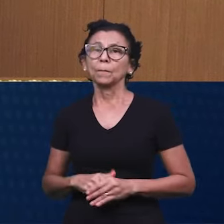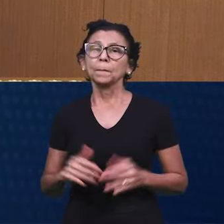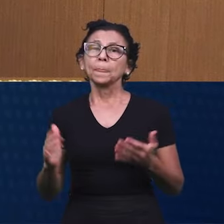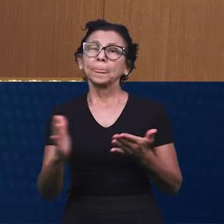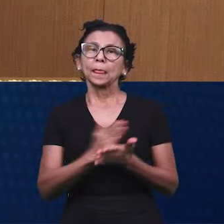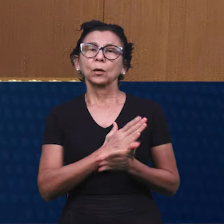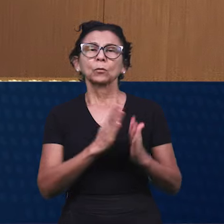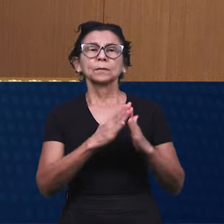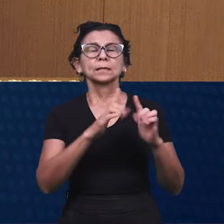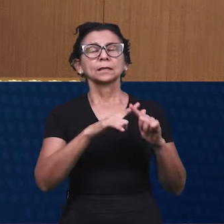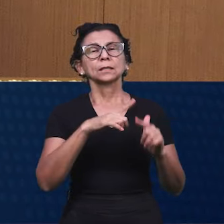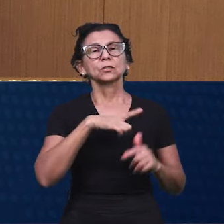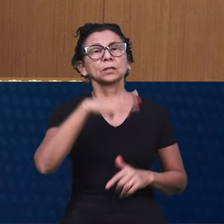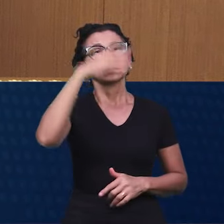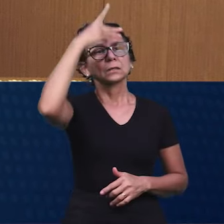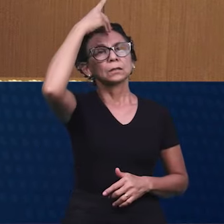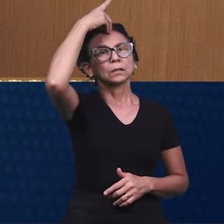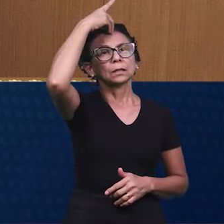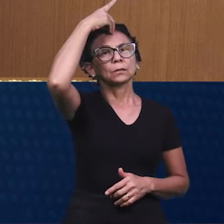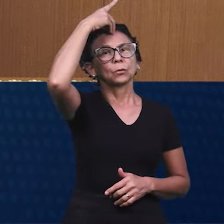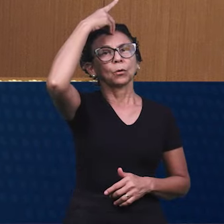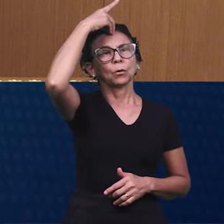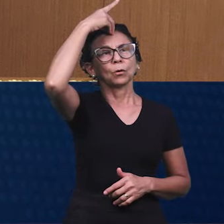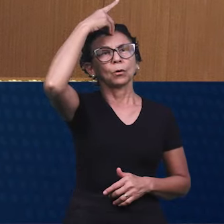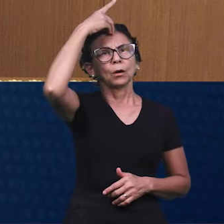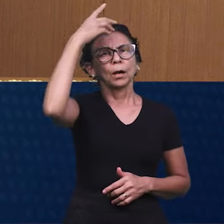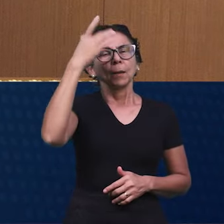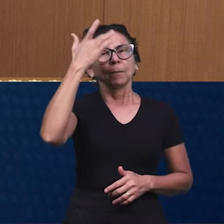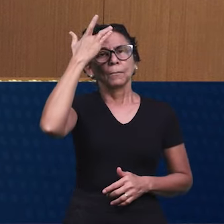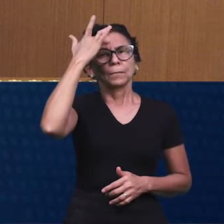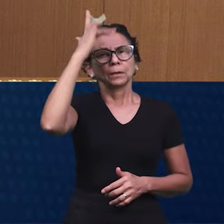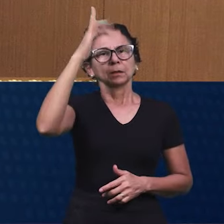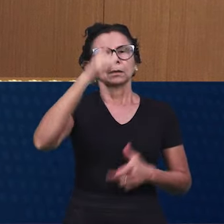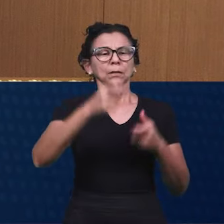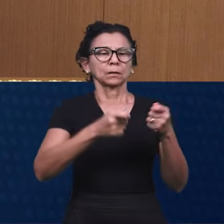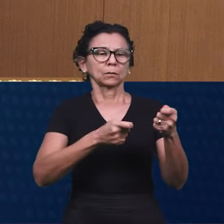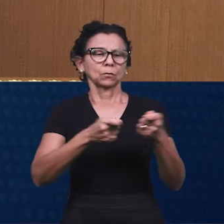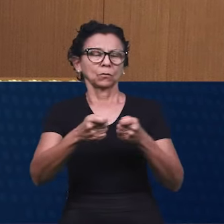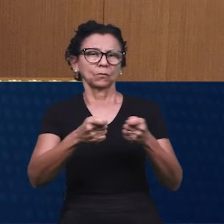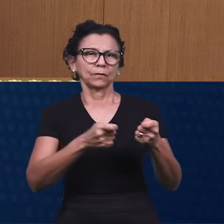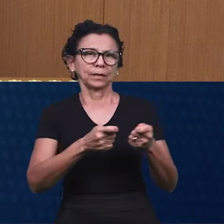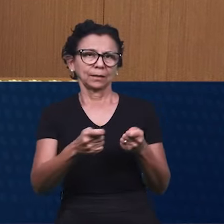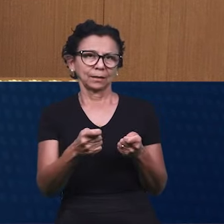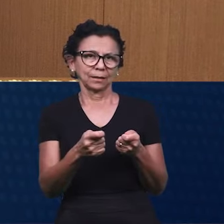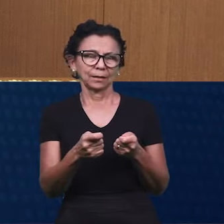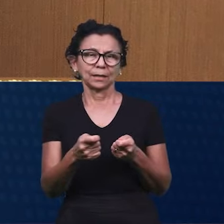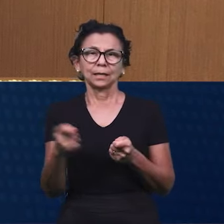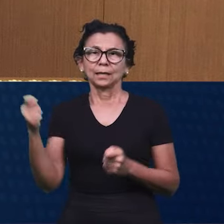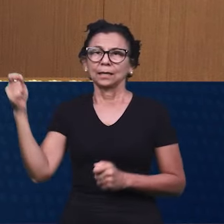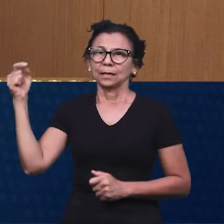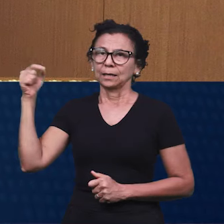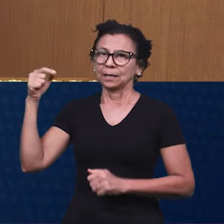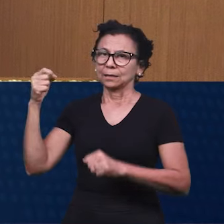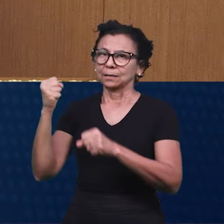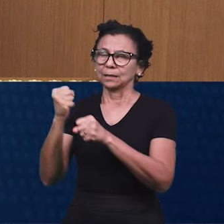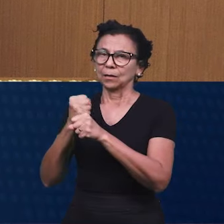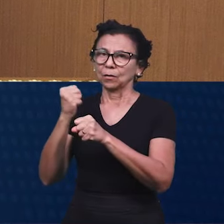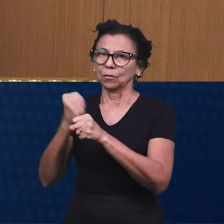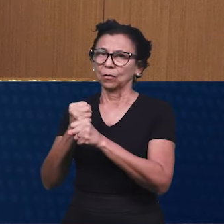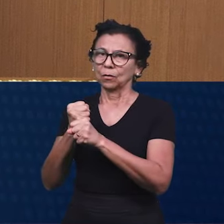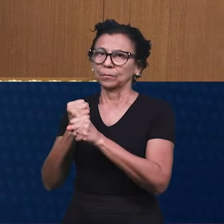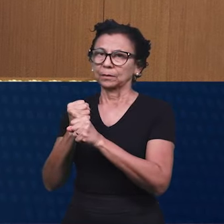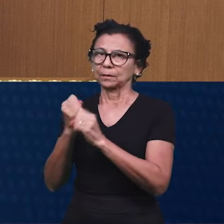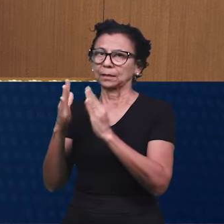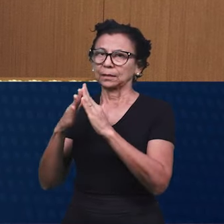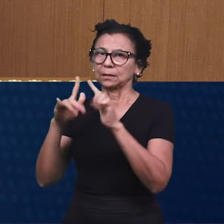dons, mas não tem dons para governar. Esta obra é governada pelo Espírito